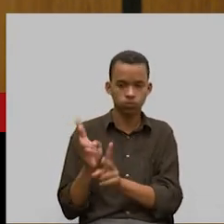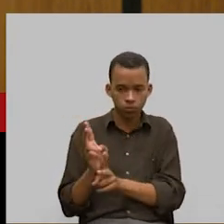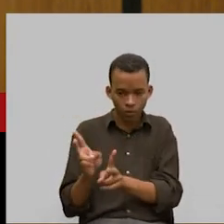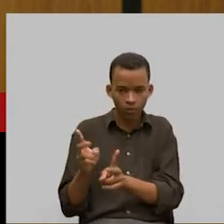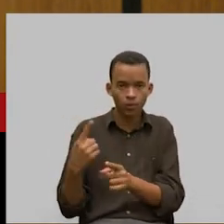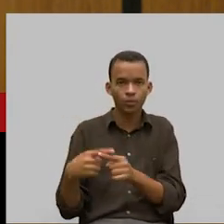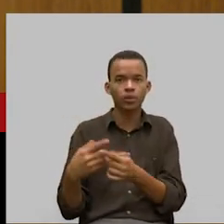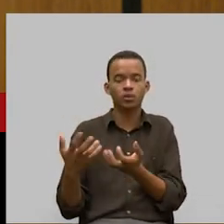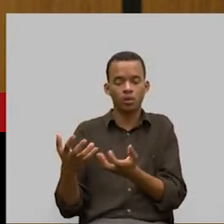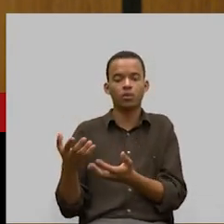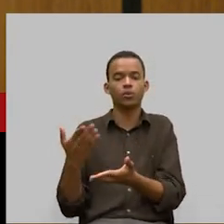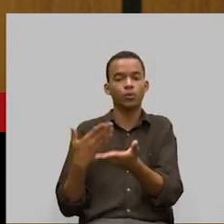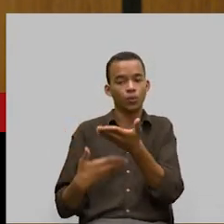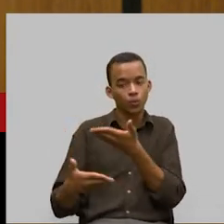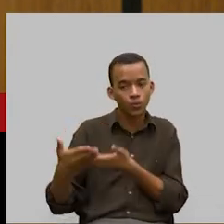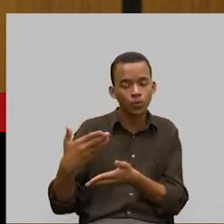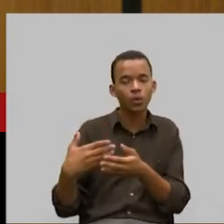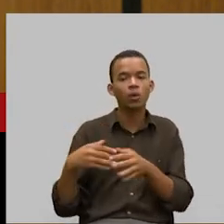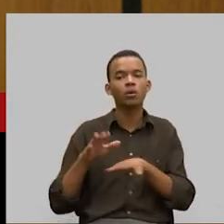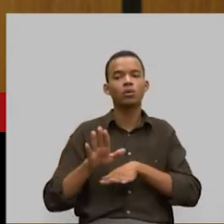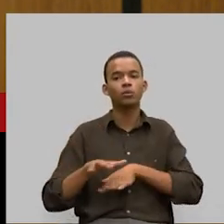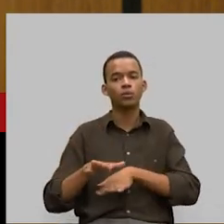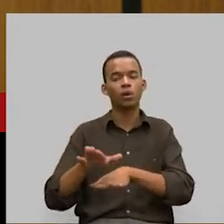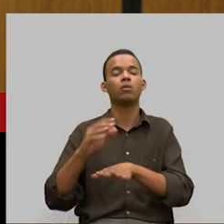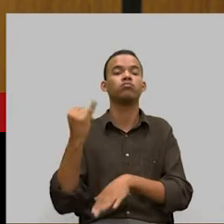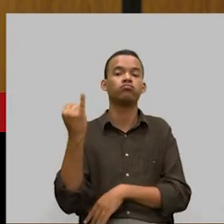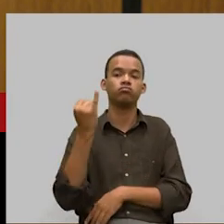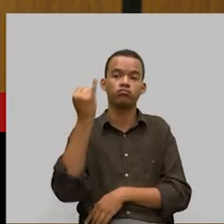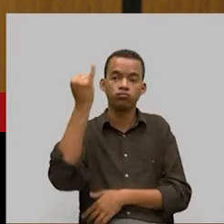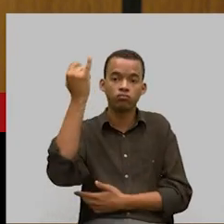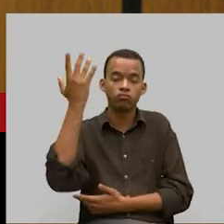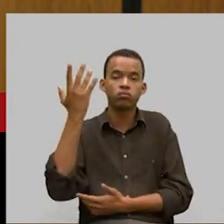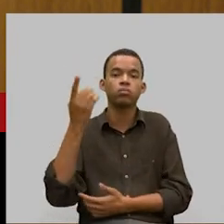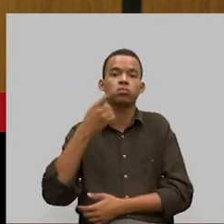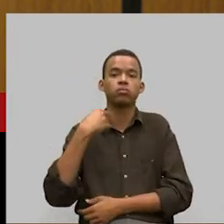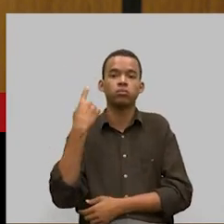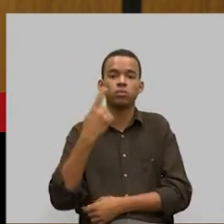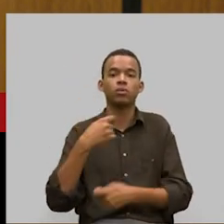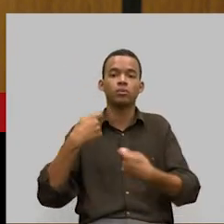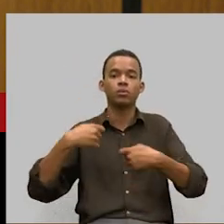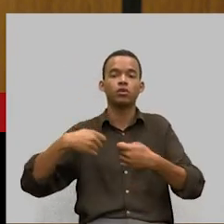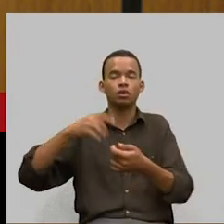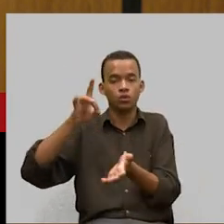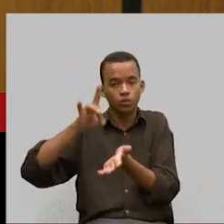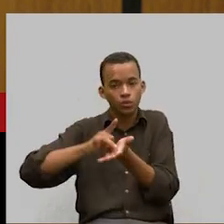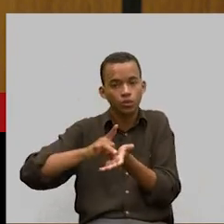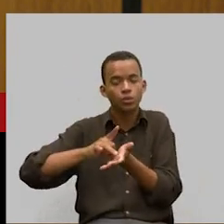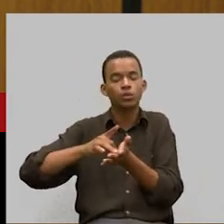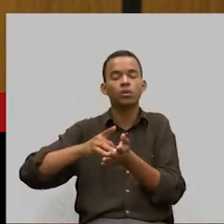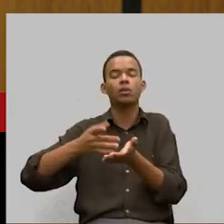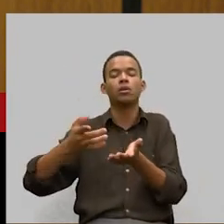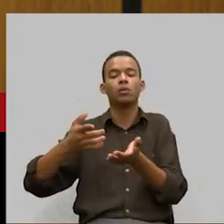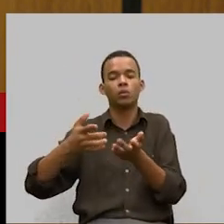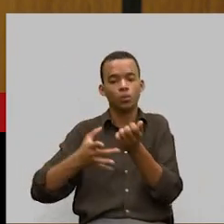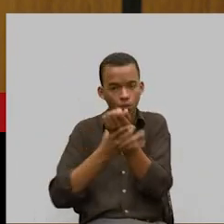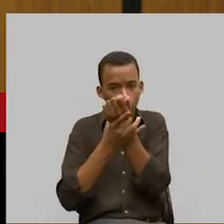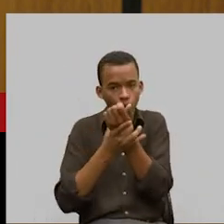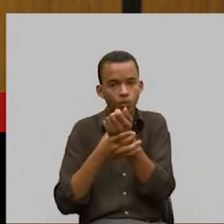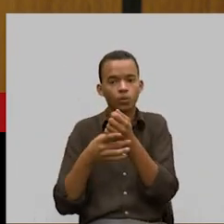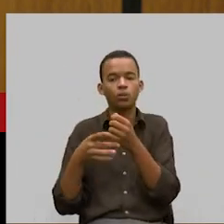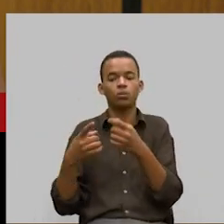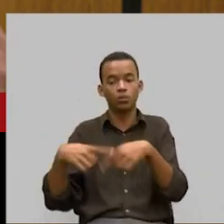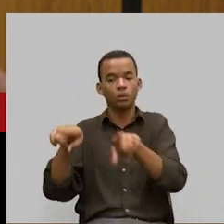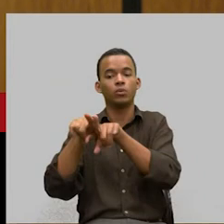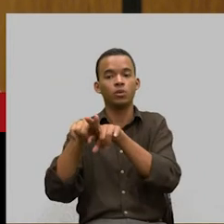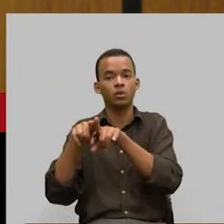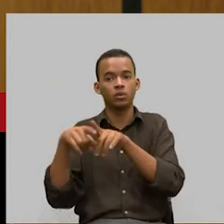dialogar ar pro movimento é muito importante que a gente Estabeleça essas parcerias que sejam construtivas